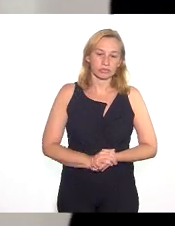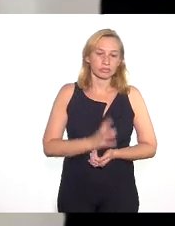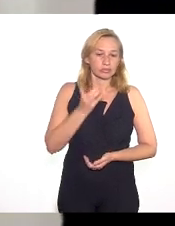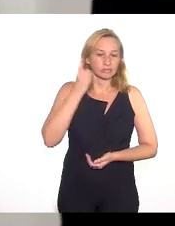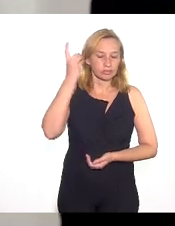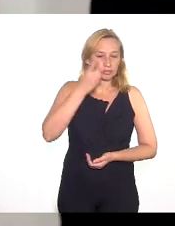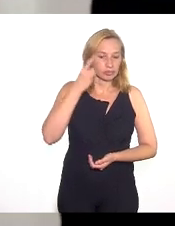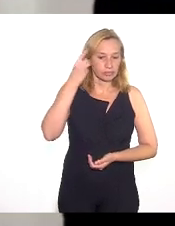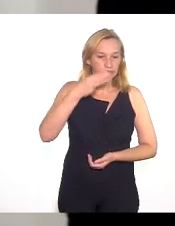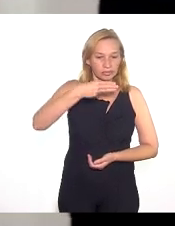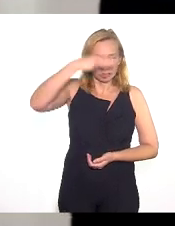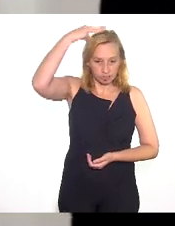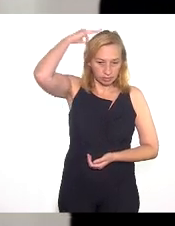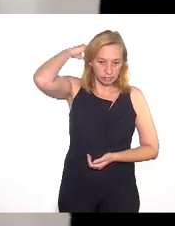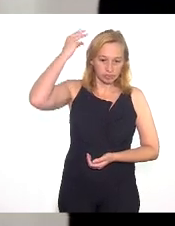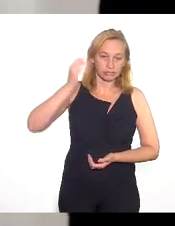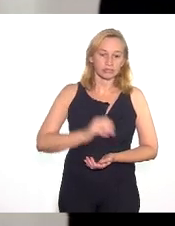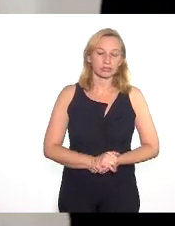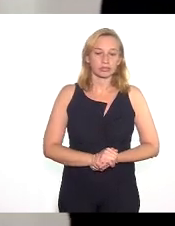Deputado Márcio Pacheco.